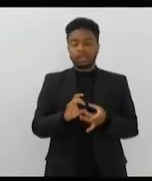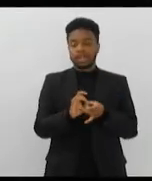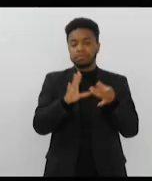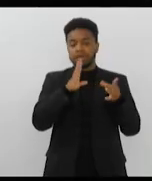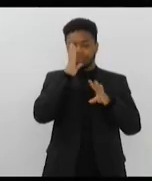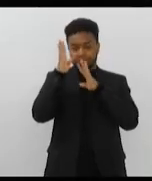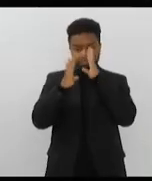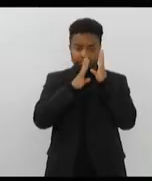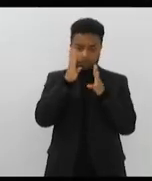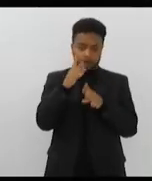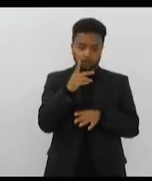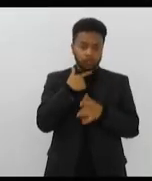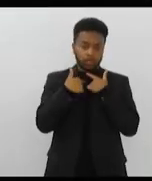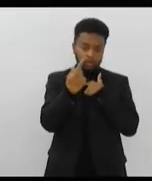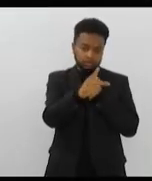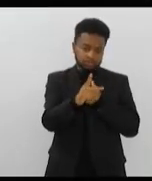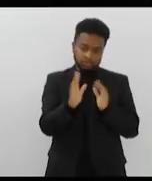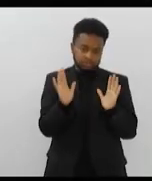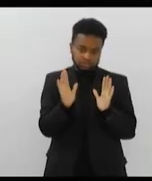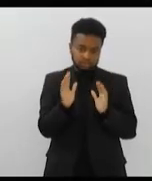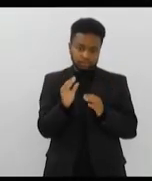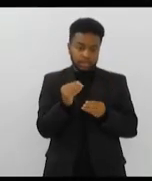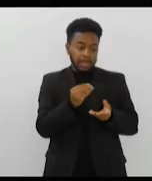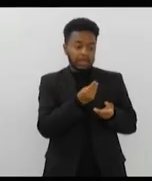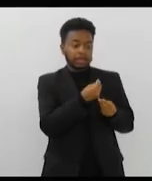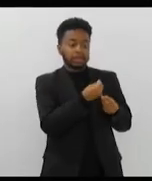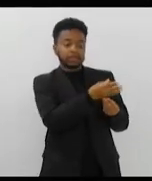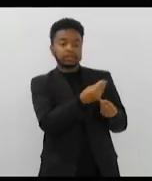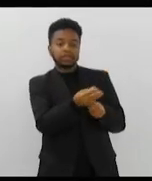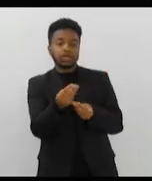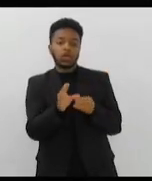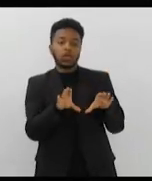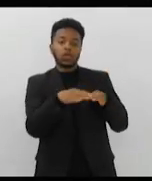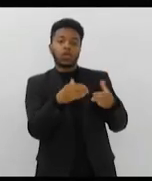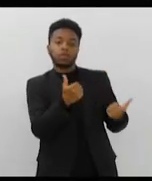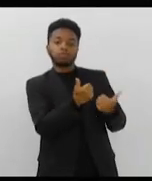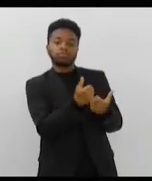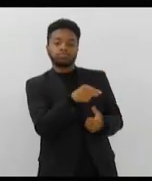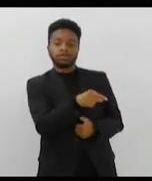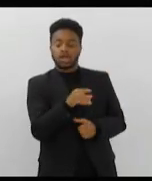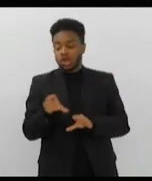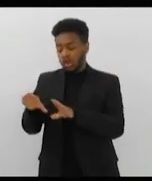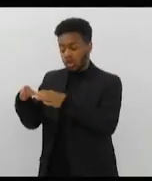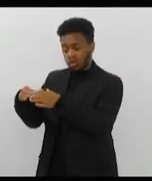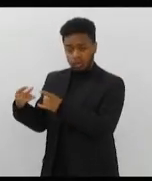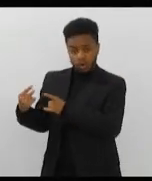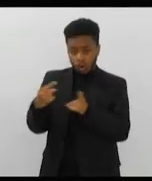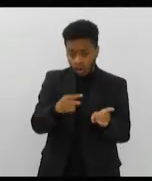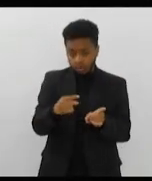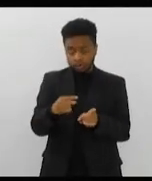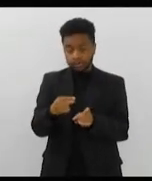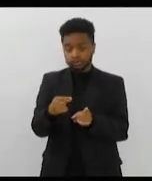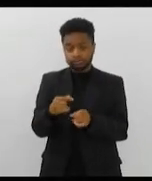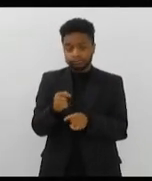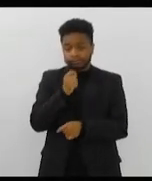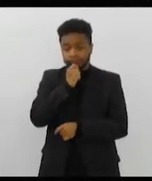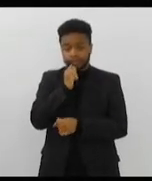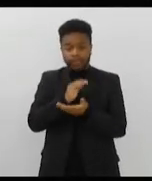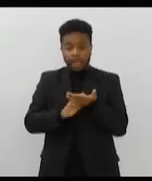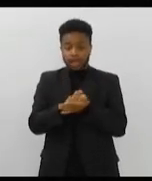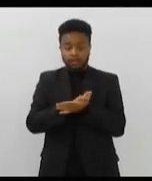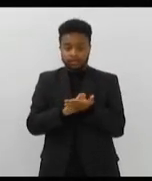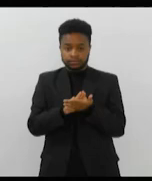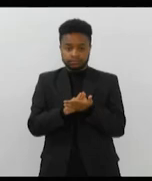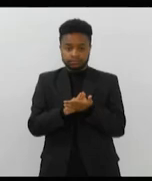bem entender. Libera para os seus, e os outros chupam o dedo.